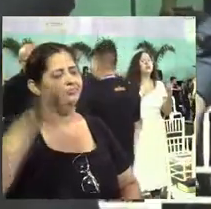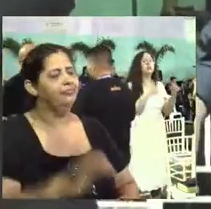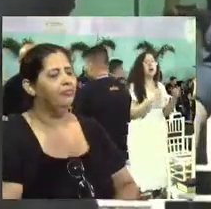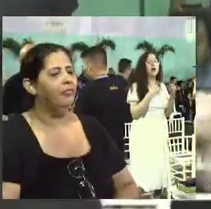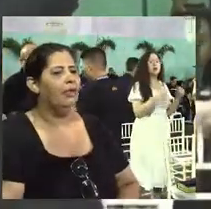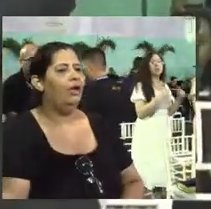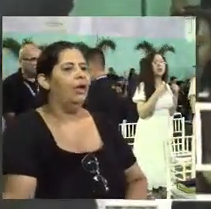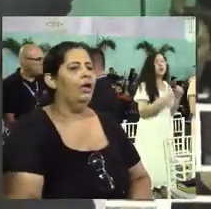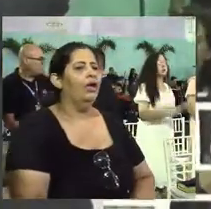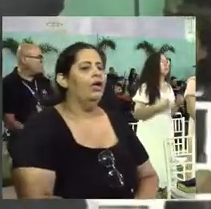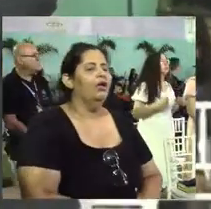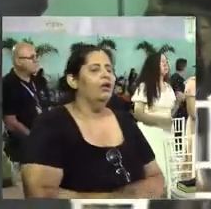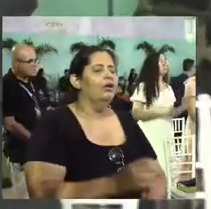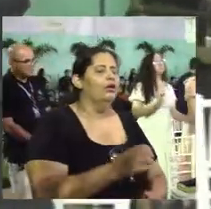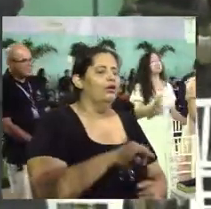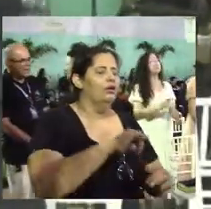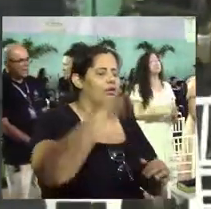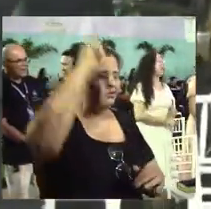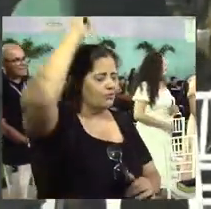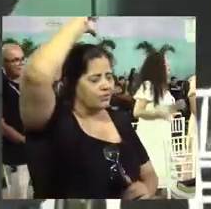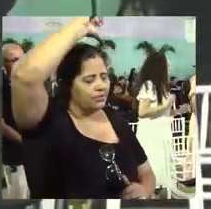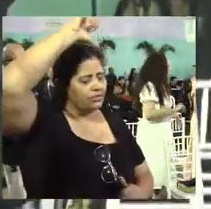por favor